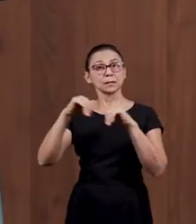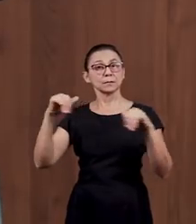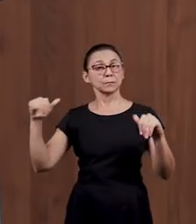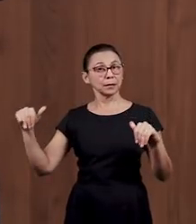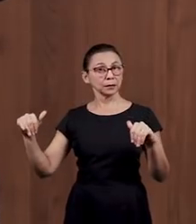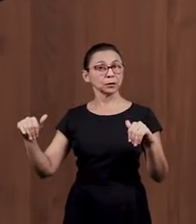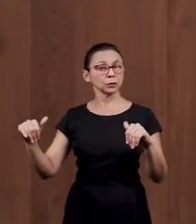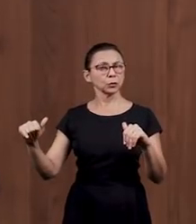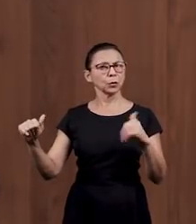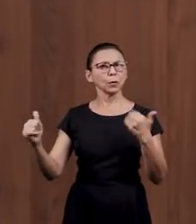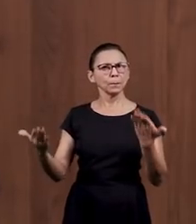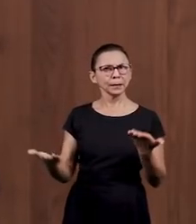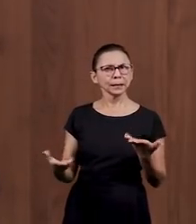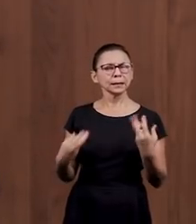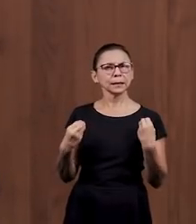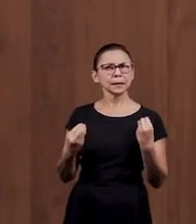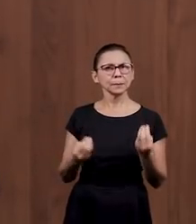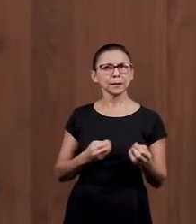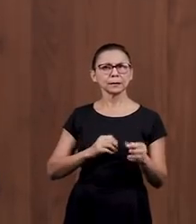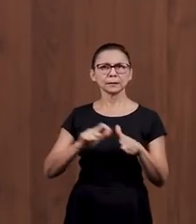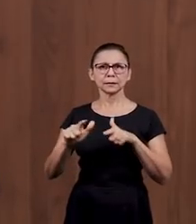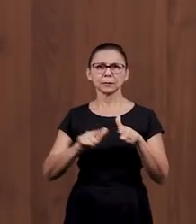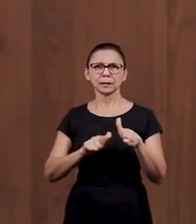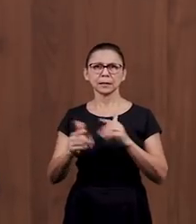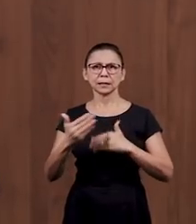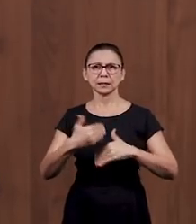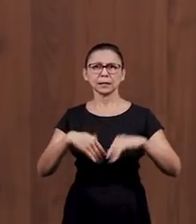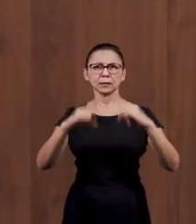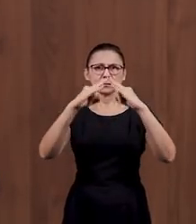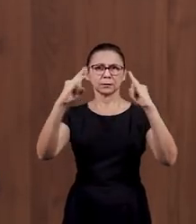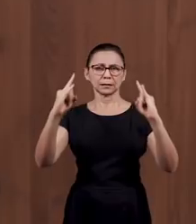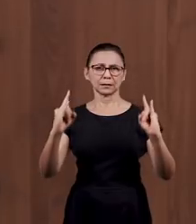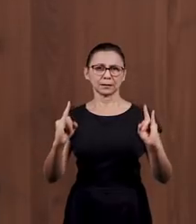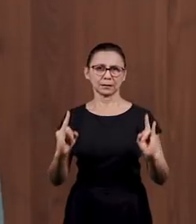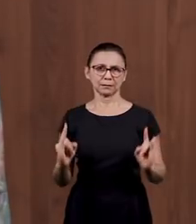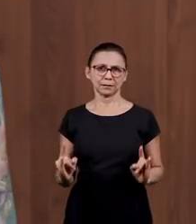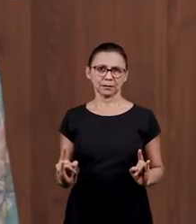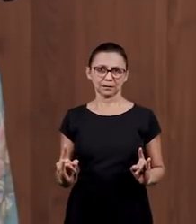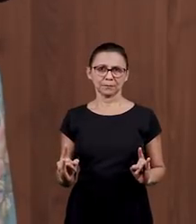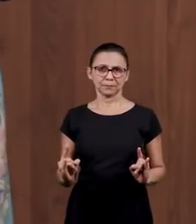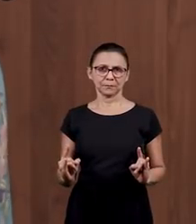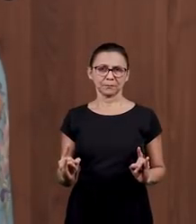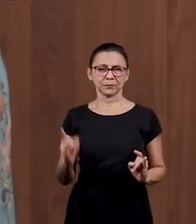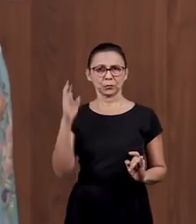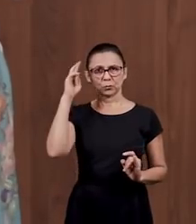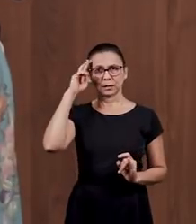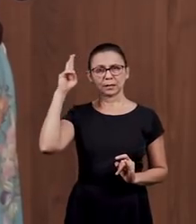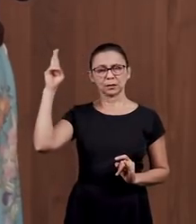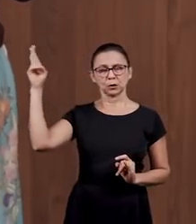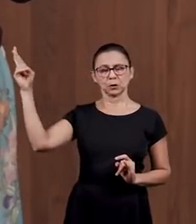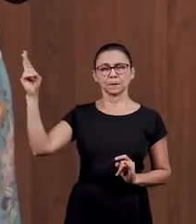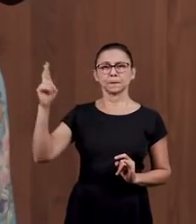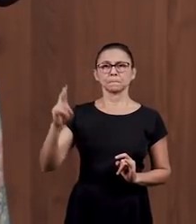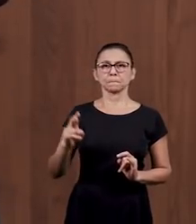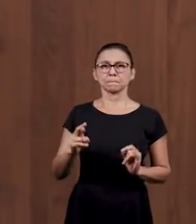para que servisse e ministrasse dentro da tenda da congregação. A tribo de Eli,